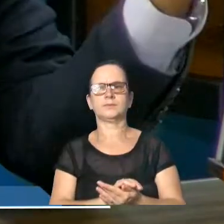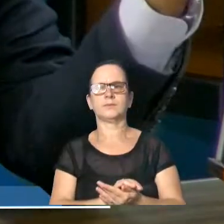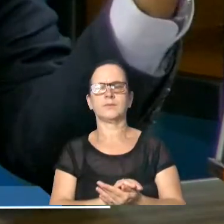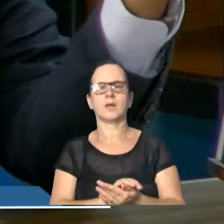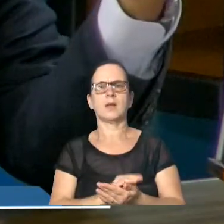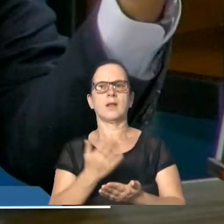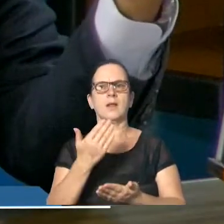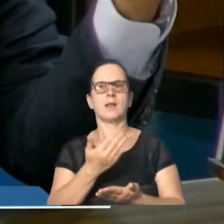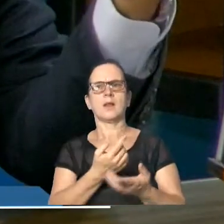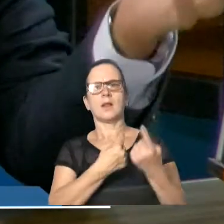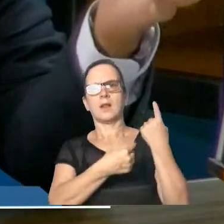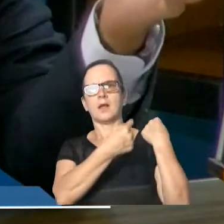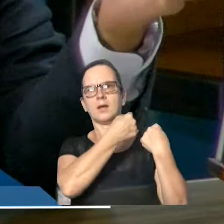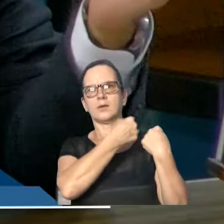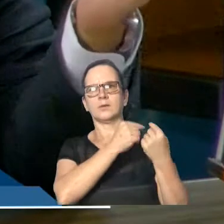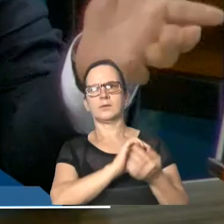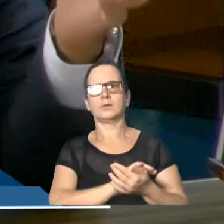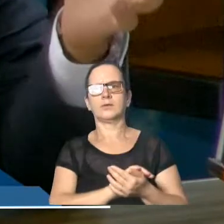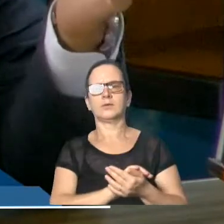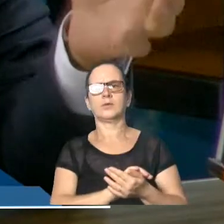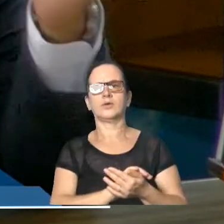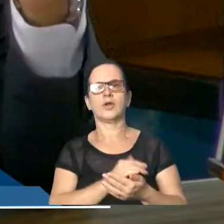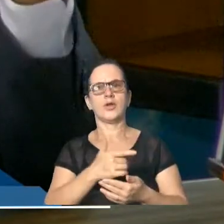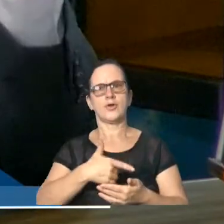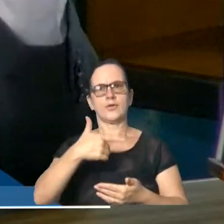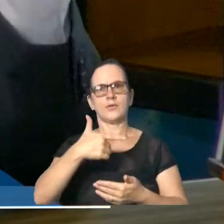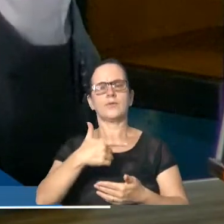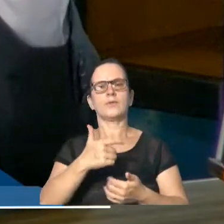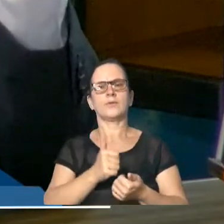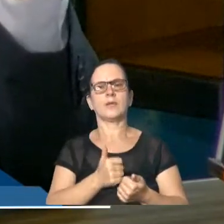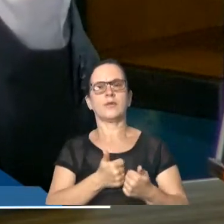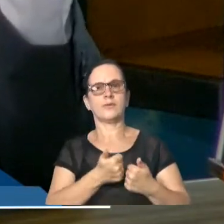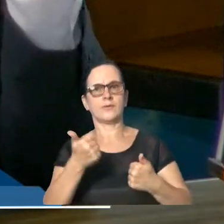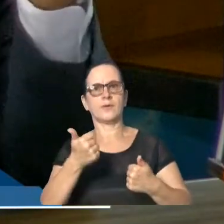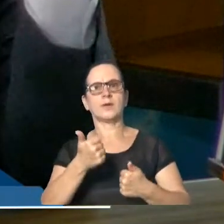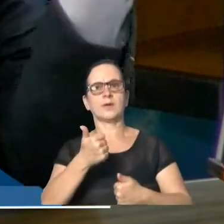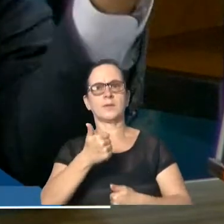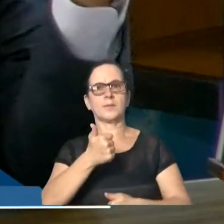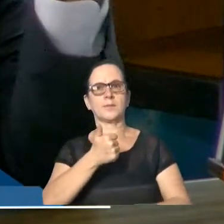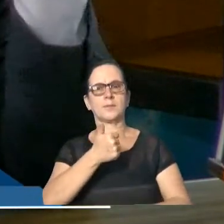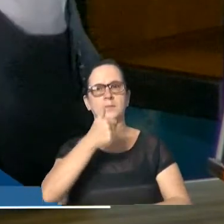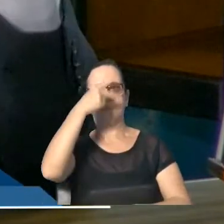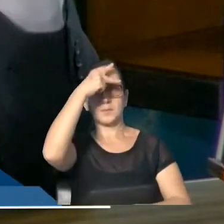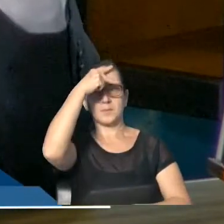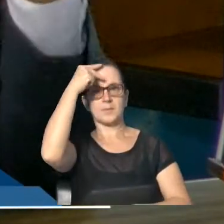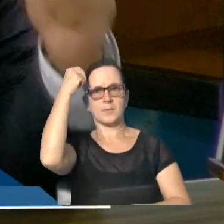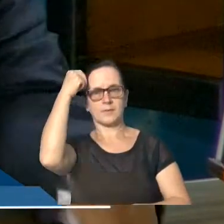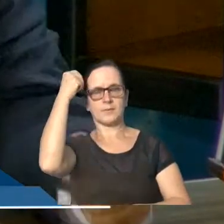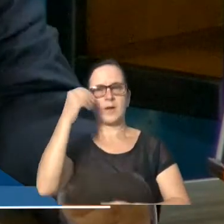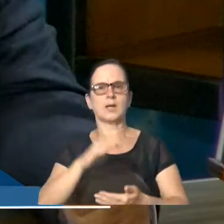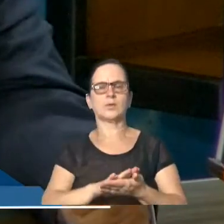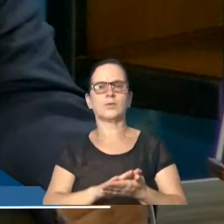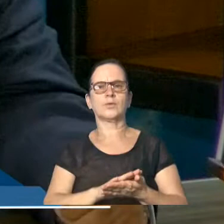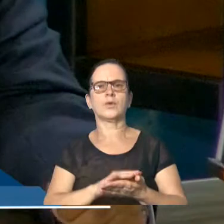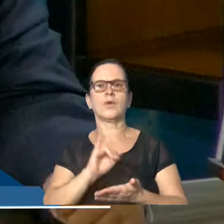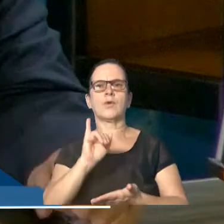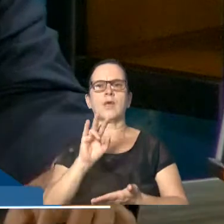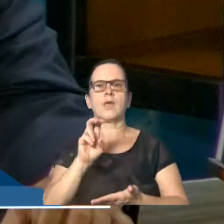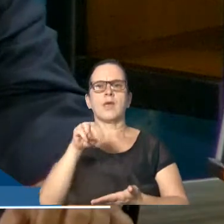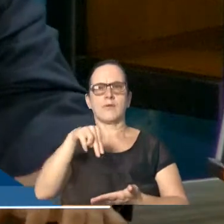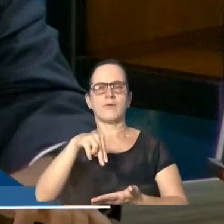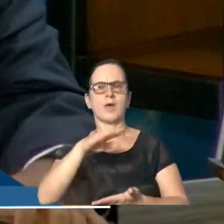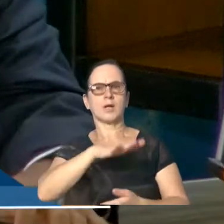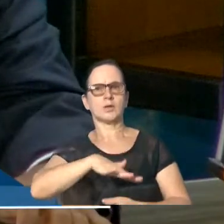desde o nosso, hoje, vice-prefeito Ivan Delbrando, morador daquele bairro,